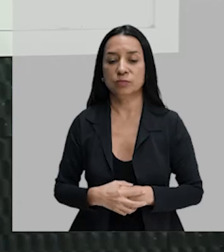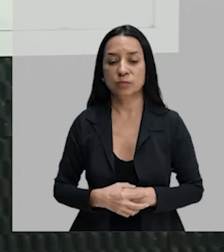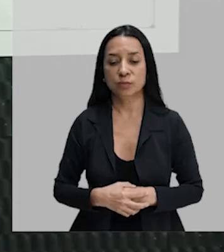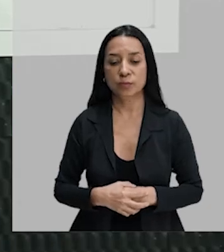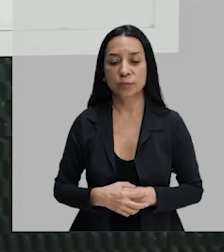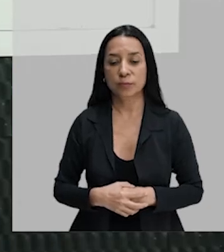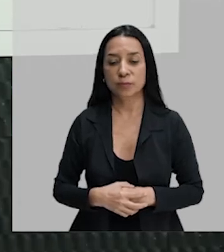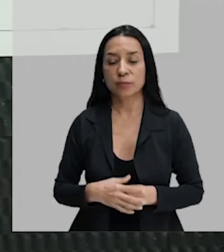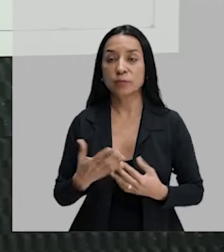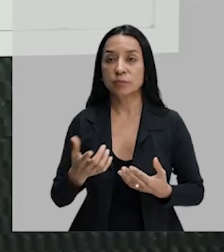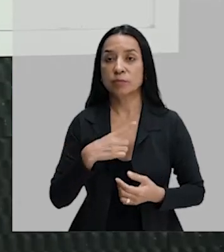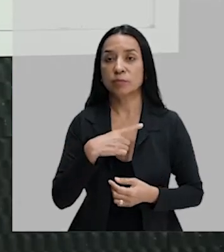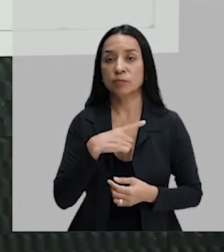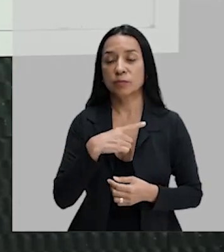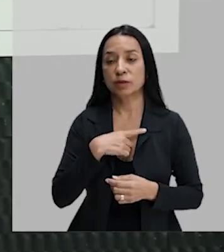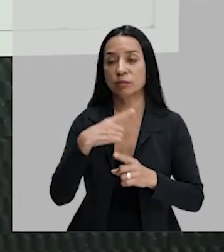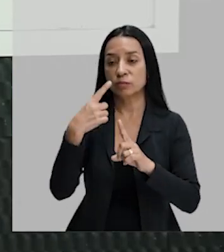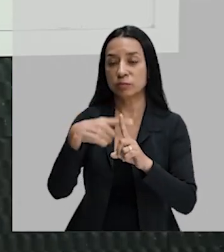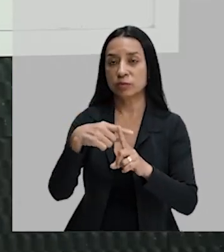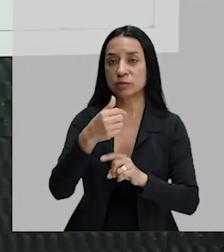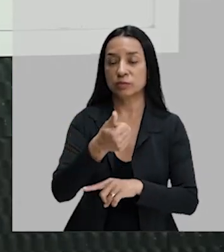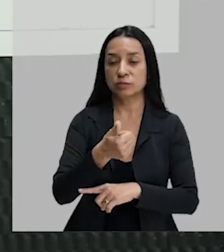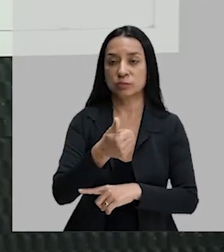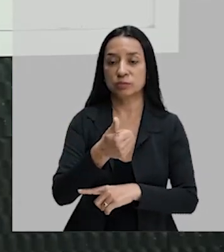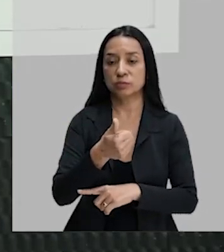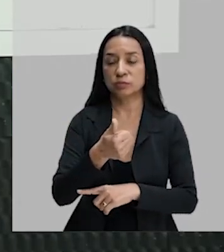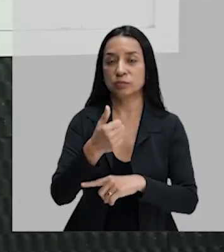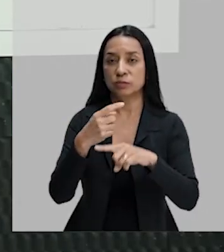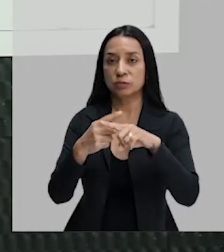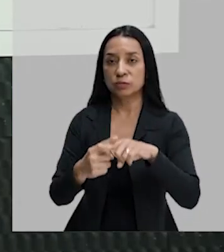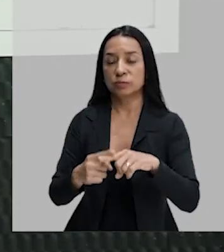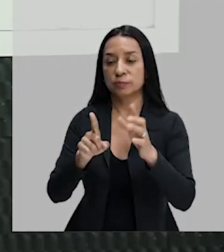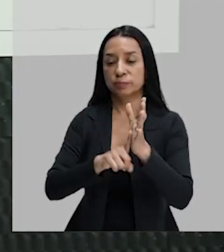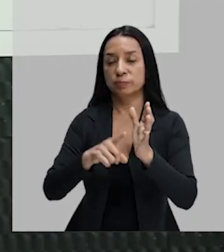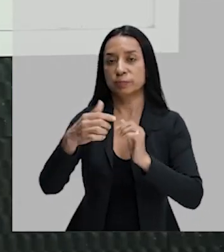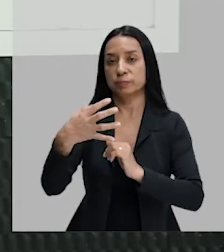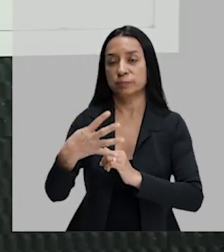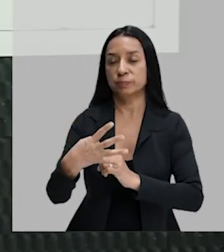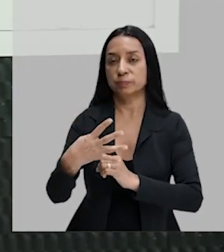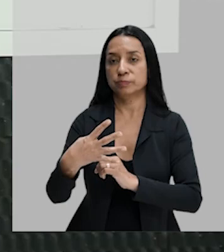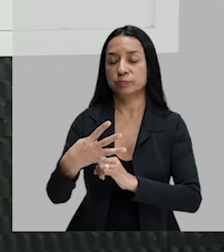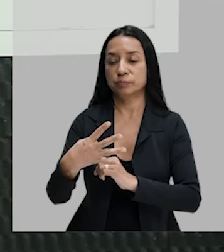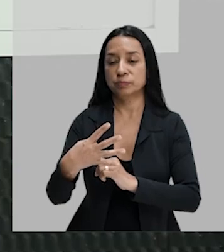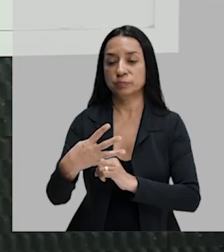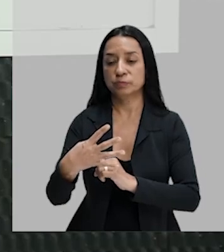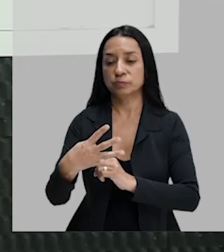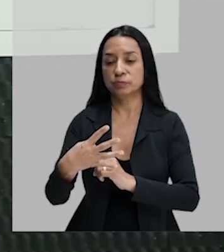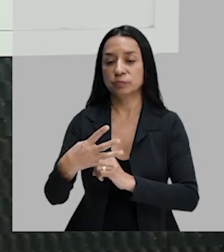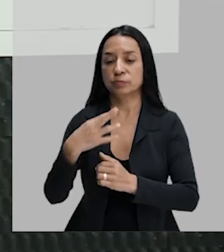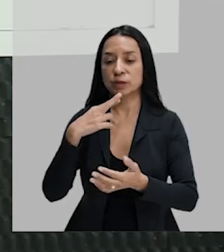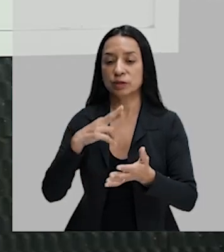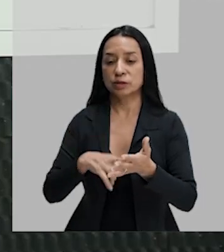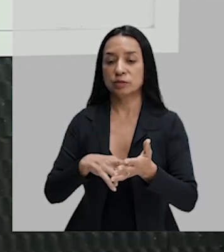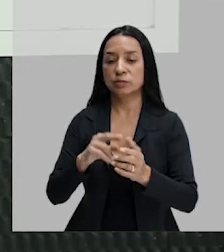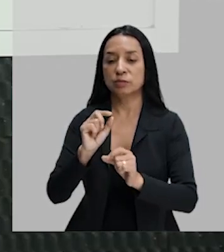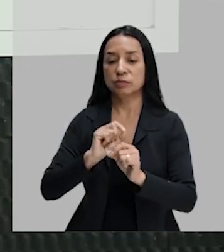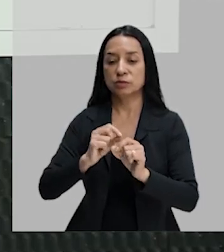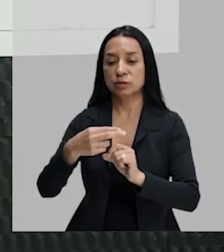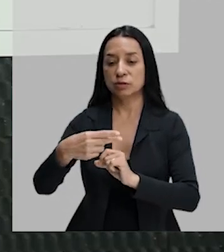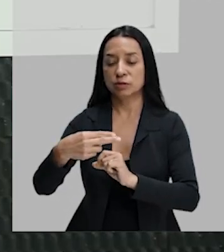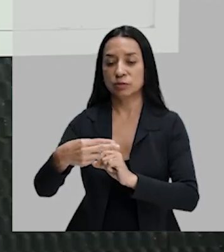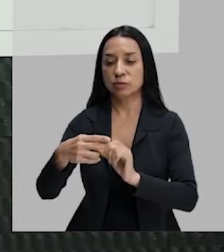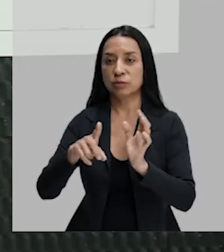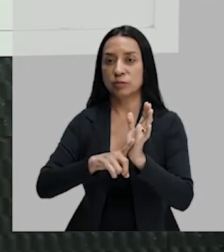tá então nós temos mais um multiplicado por menos 4 o resultado do cofator é